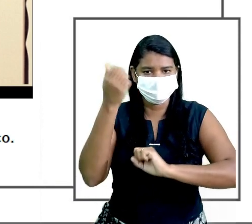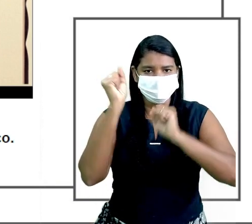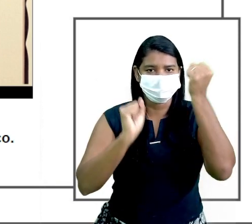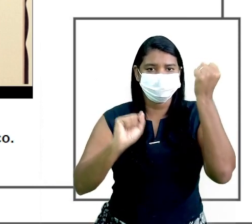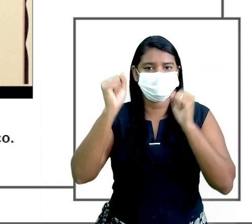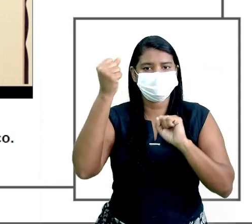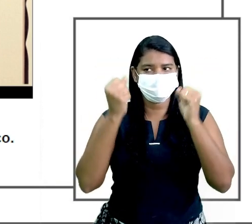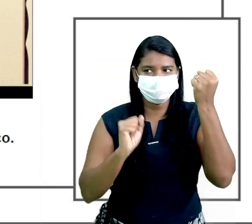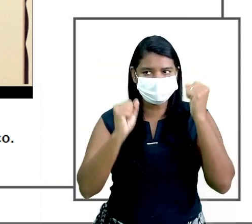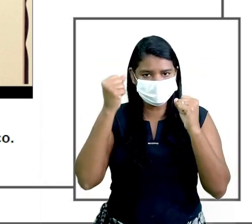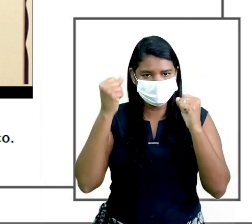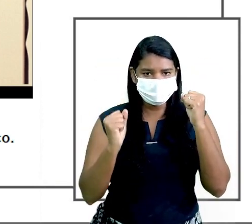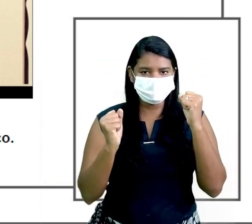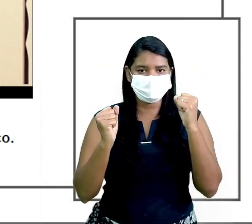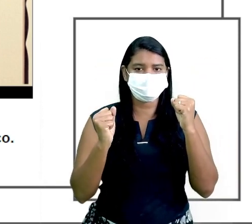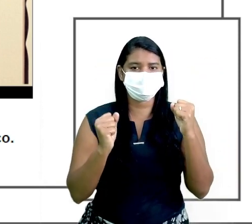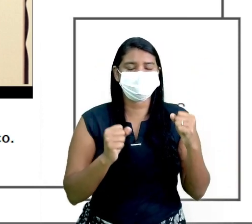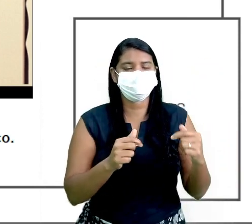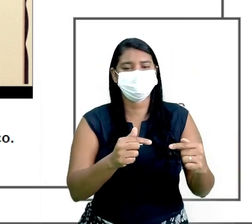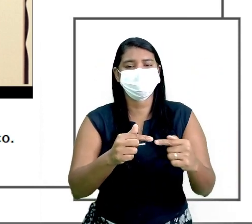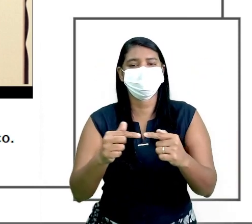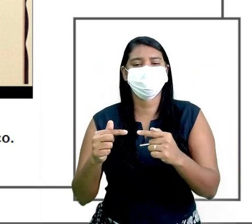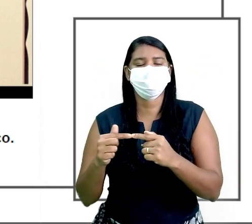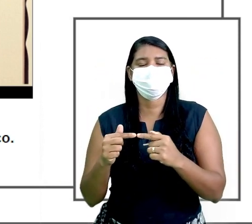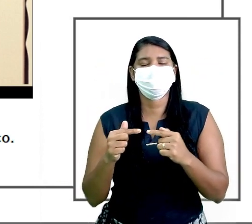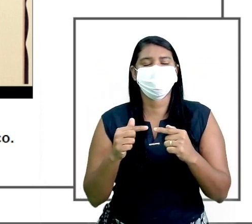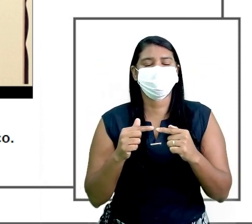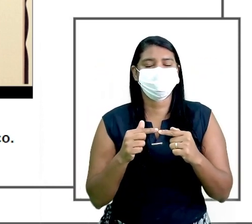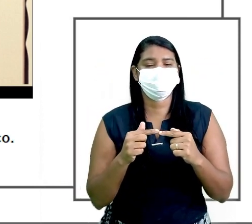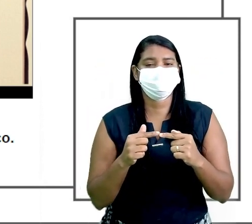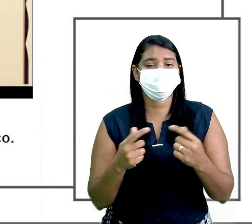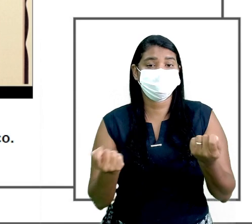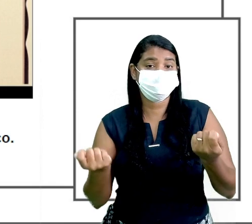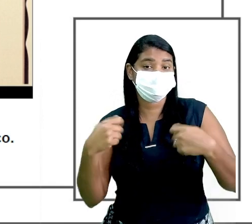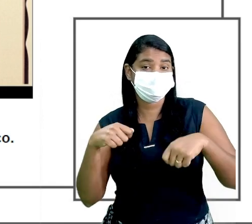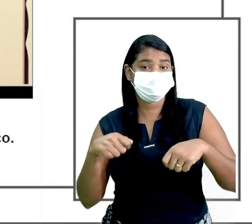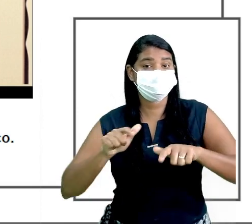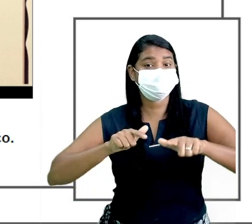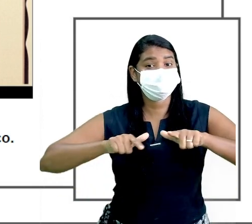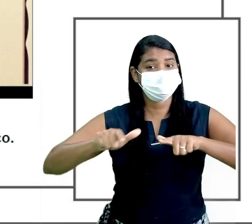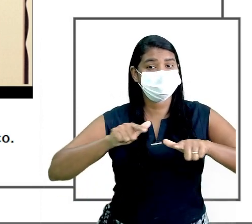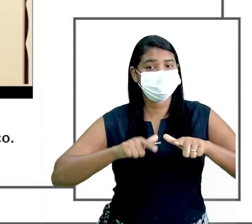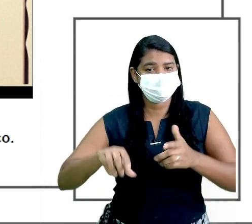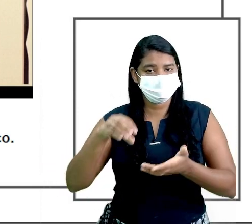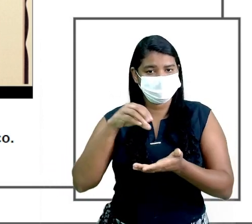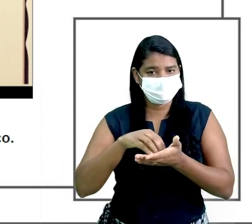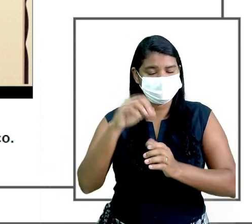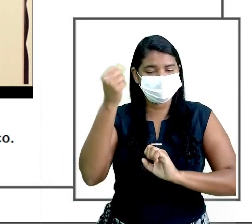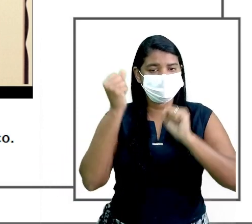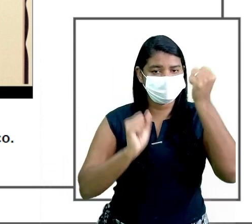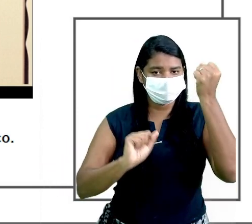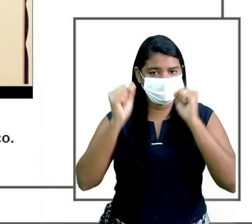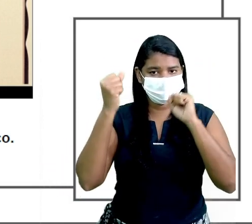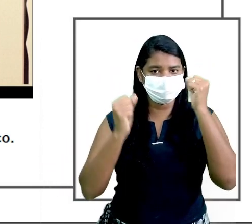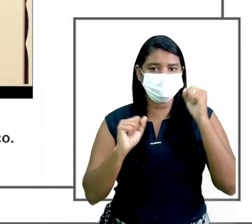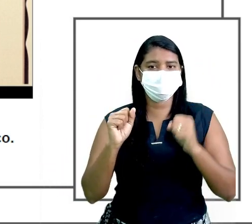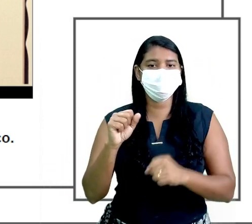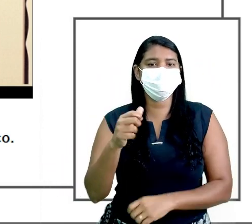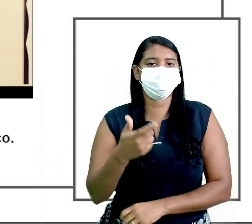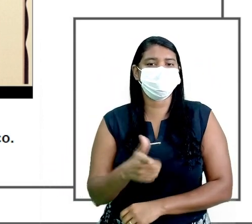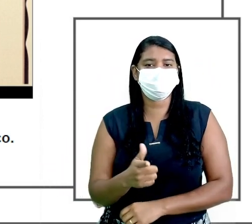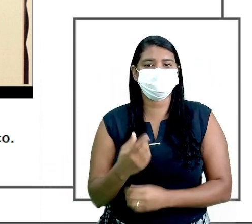deveria estar totalmente ligado à possibilidade de trabalhar dentro de uma indústria, né? E